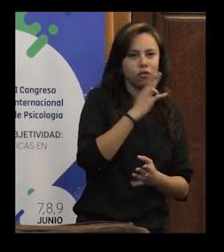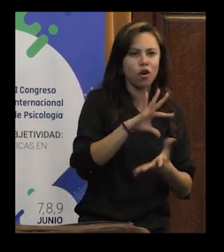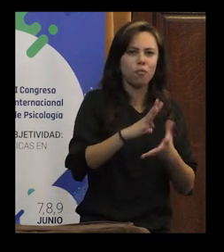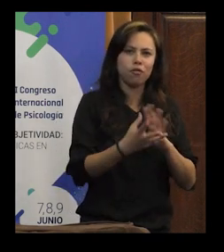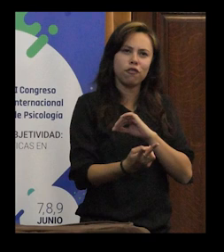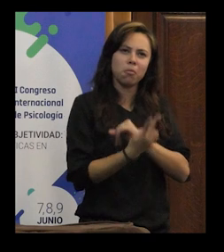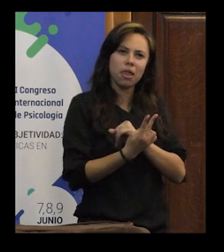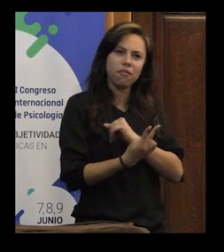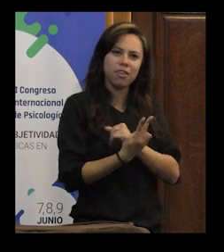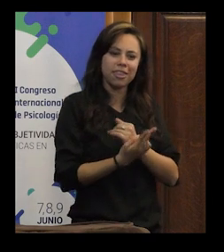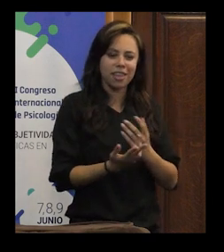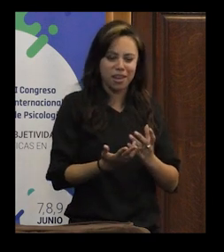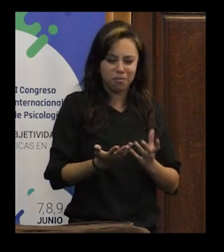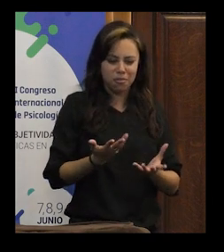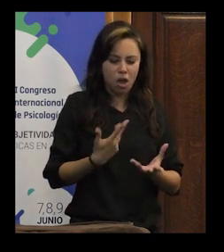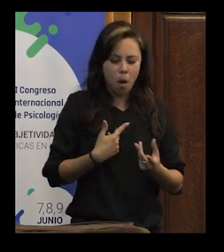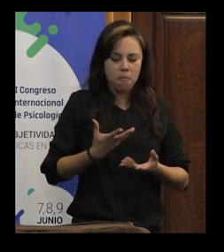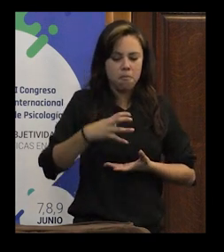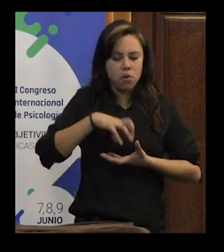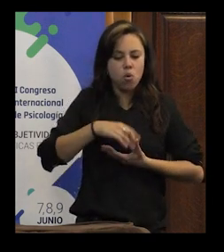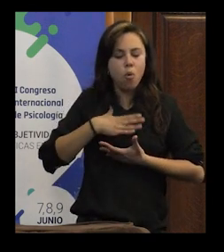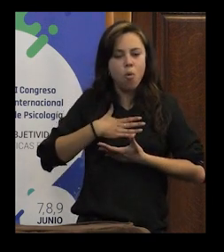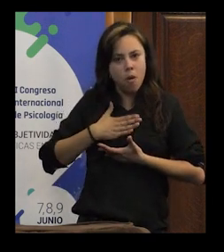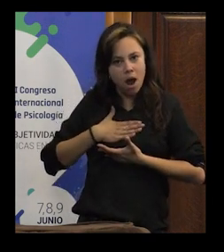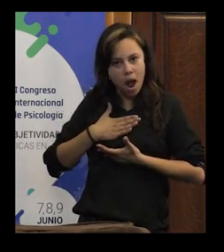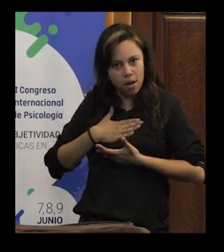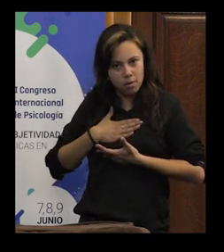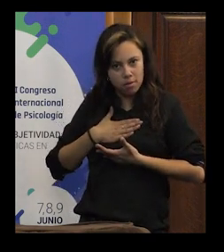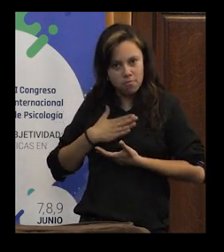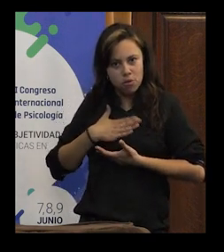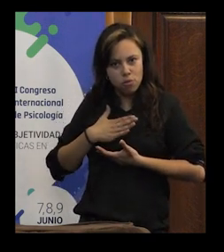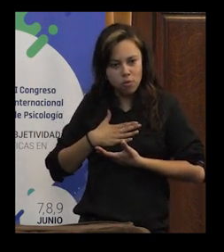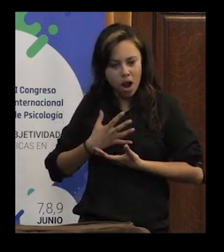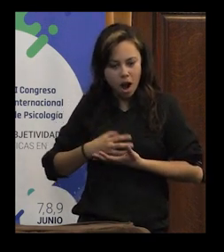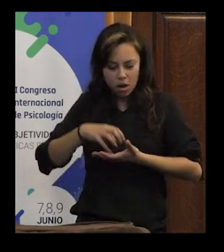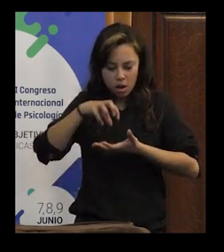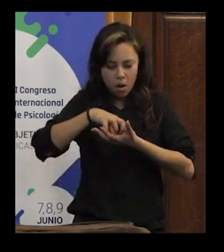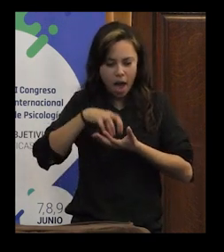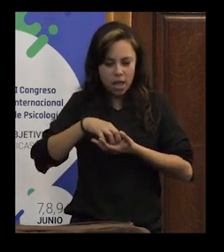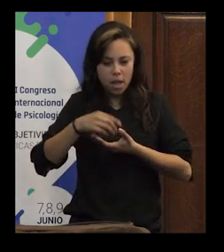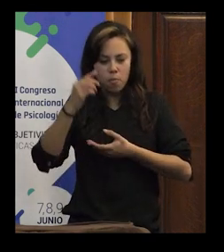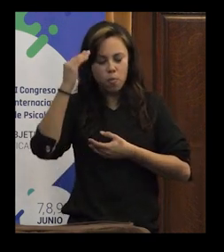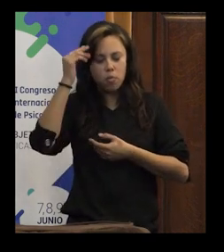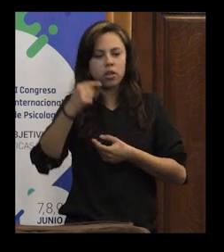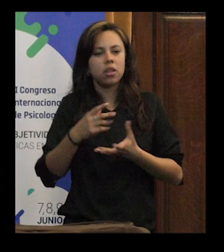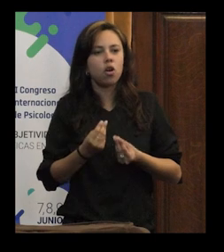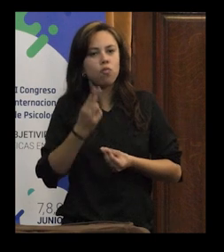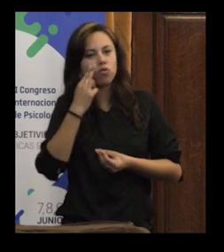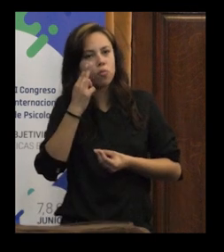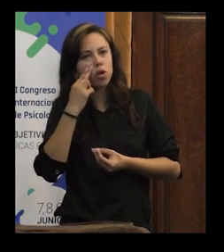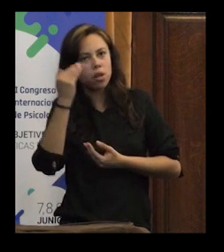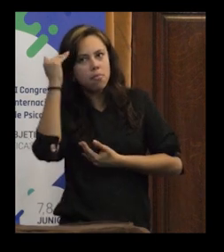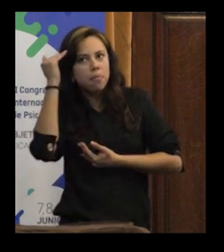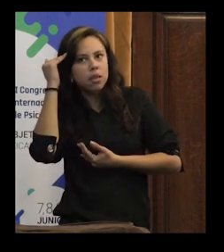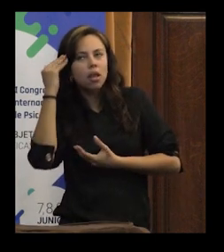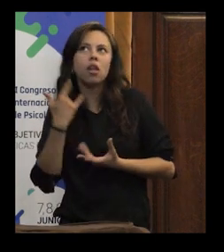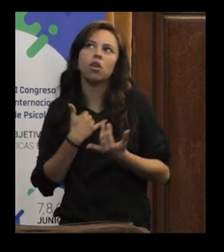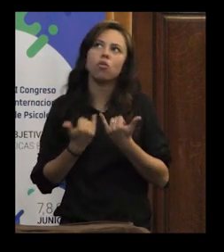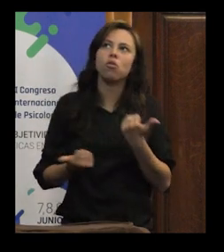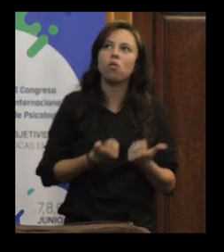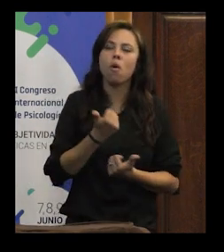como bastão para algum dos teus problemas psíquicos e, por lo tanto, te ajuda em algum